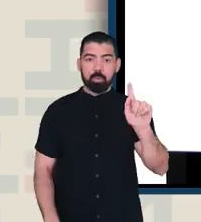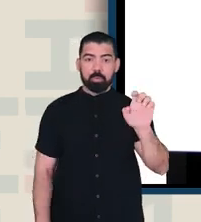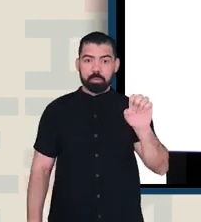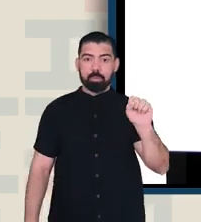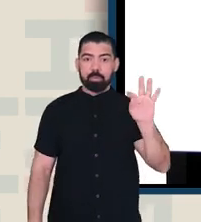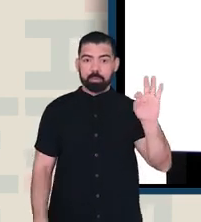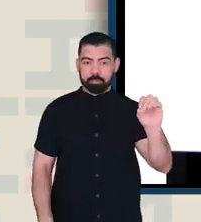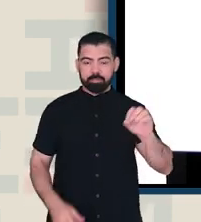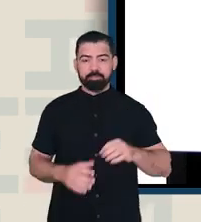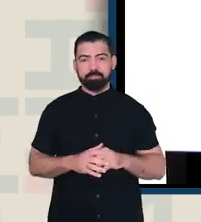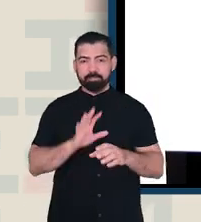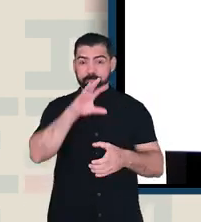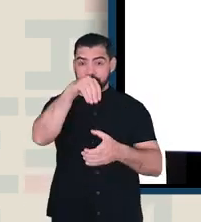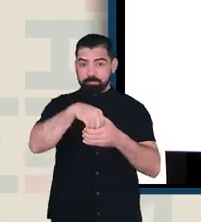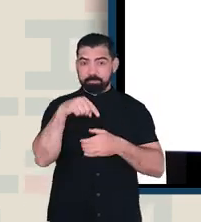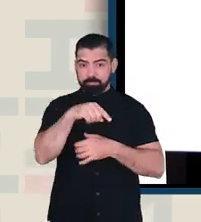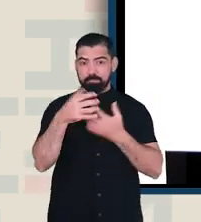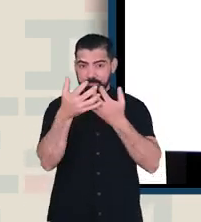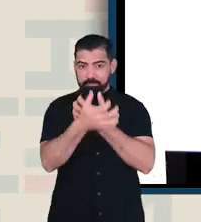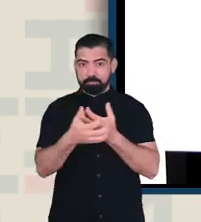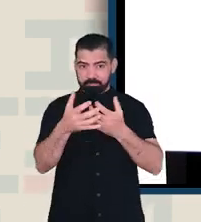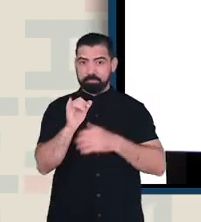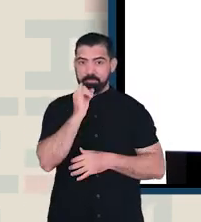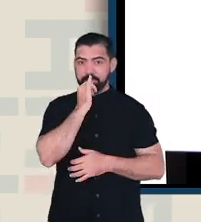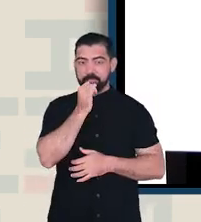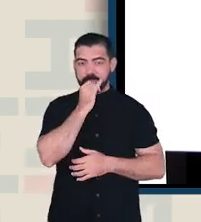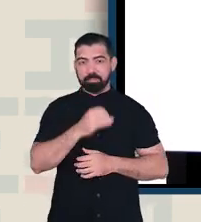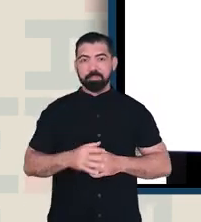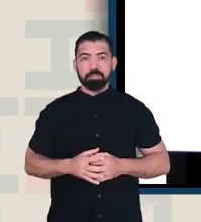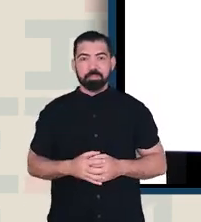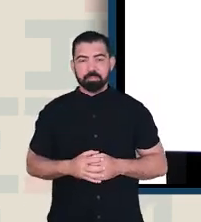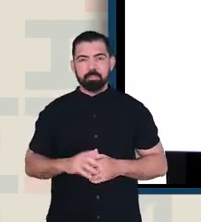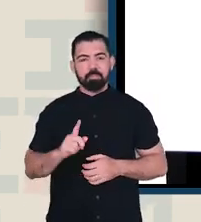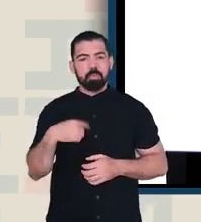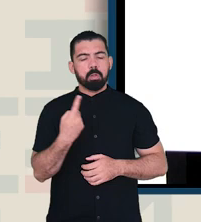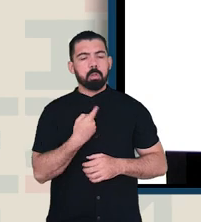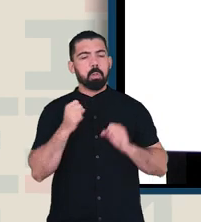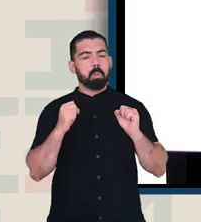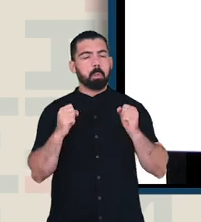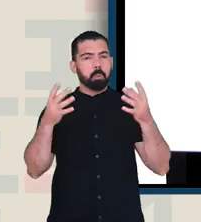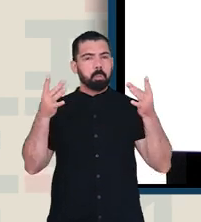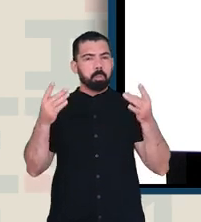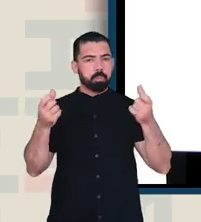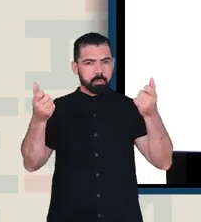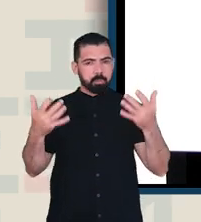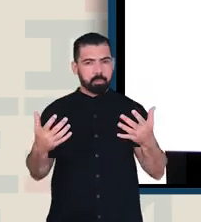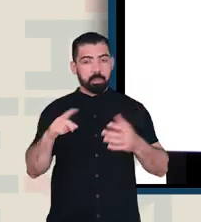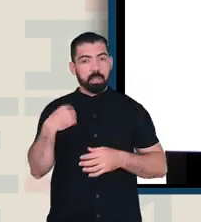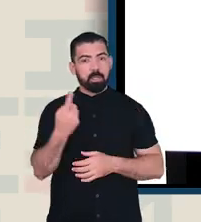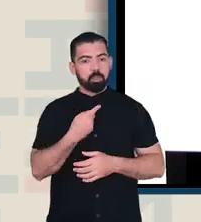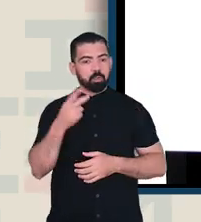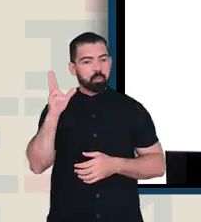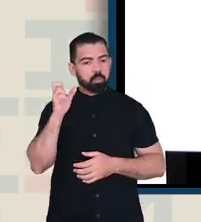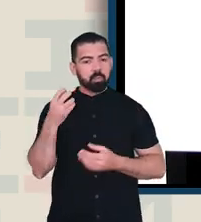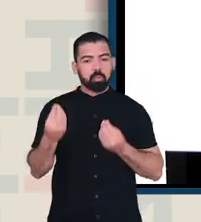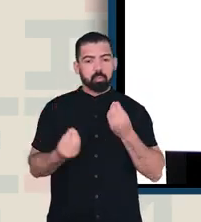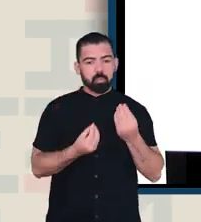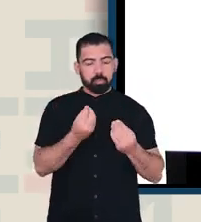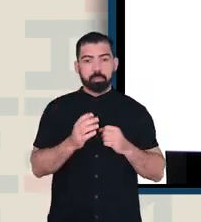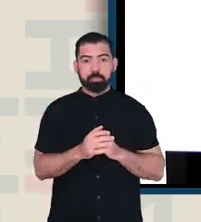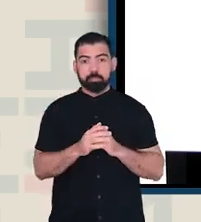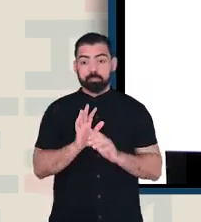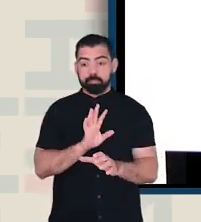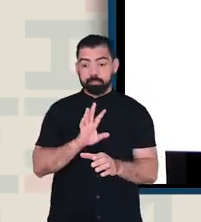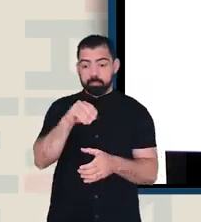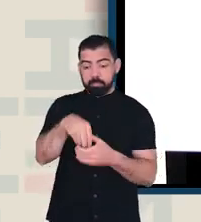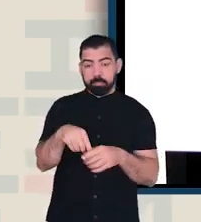está pensada essa música, né? Então, a gente pode descrever o que a gente escutou e, a partir de